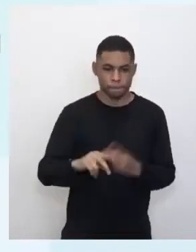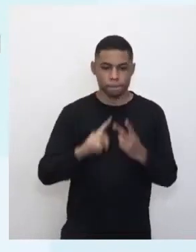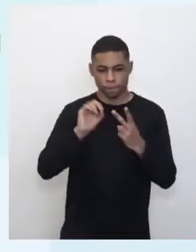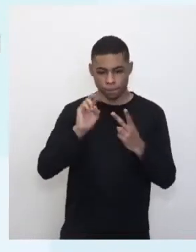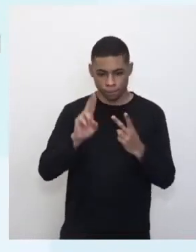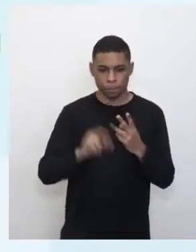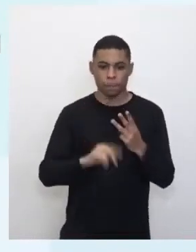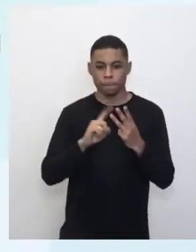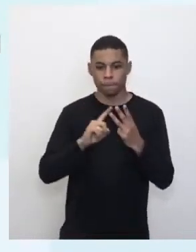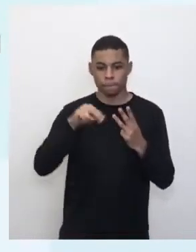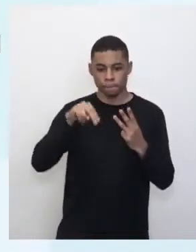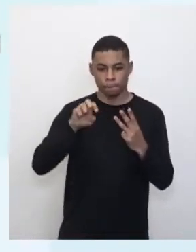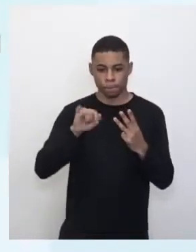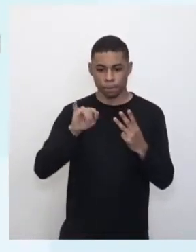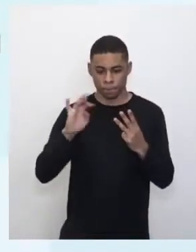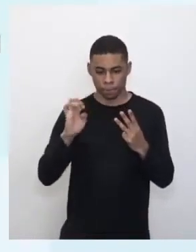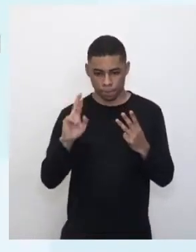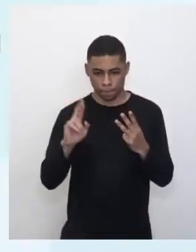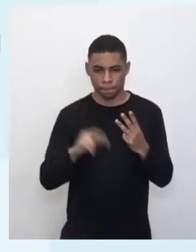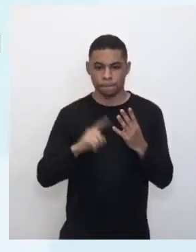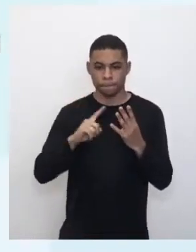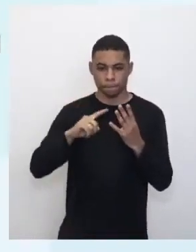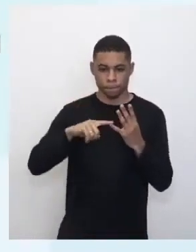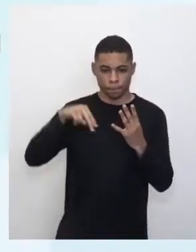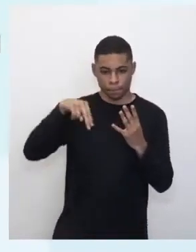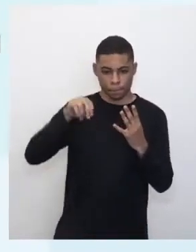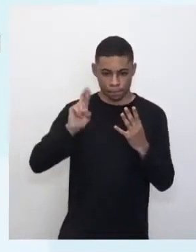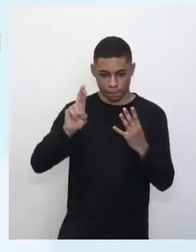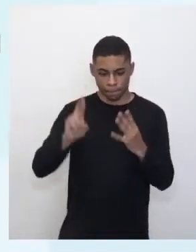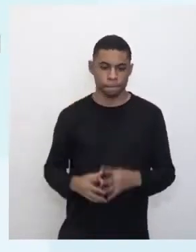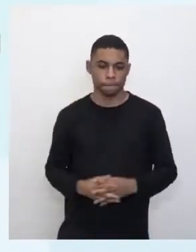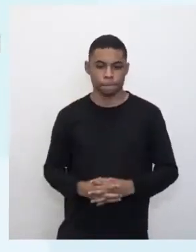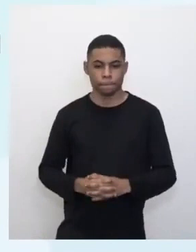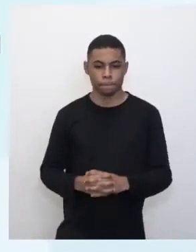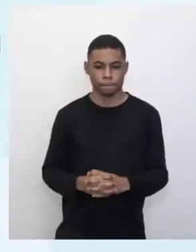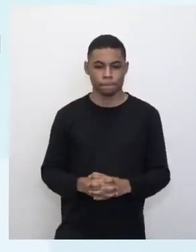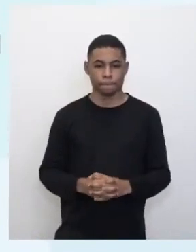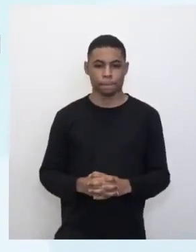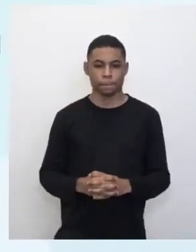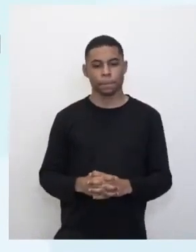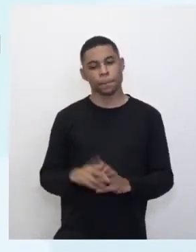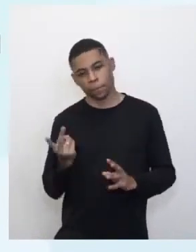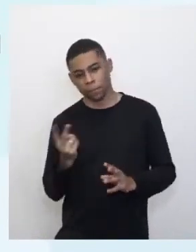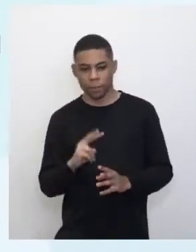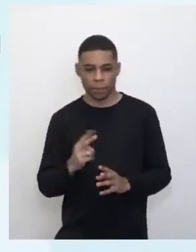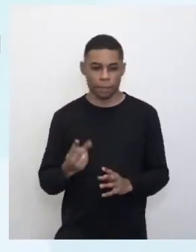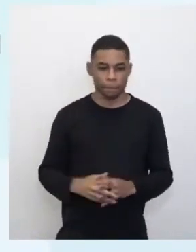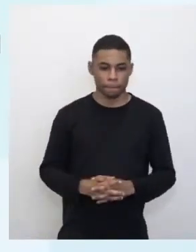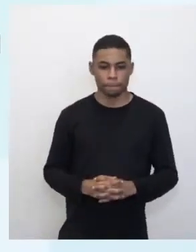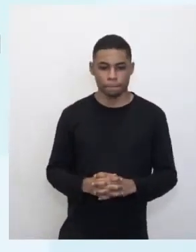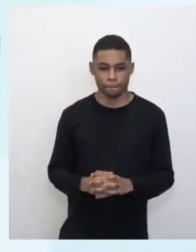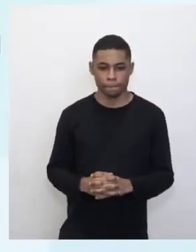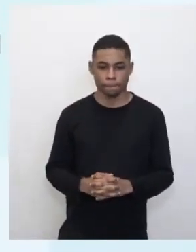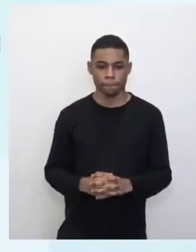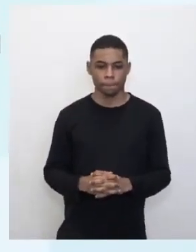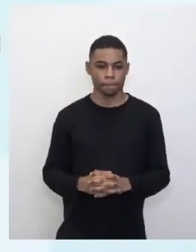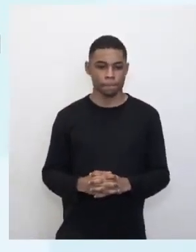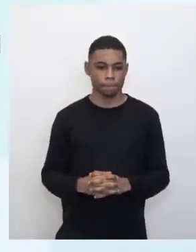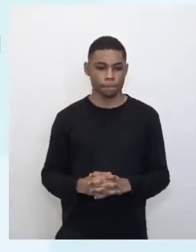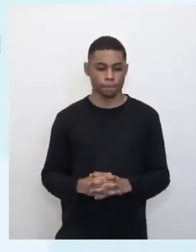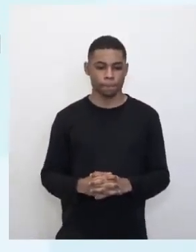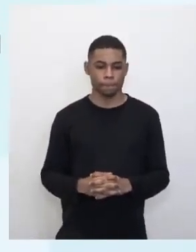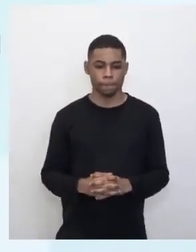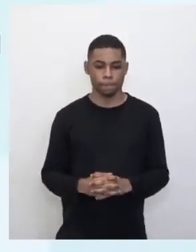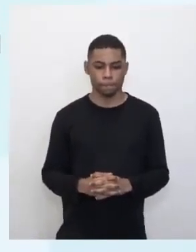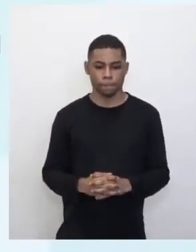either, ou nem, ou nem. Nenhuma, uma coisa ou outra, nenhuma coisa nem outra. That's it. We'll talk about it soon,